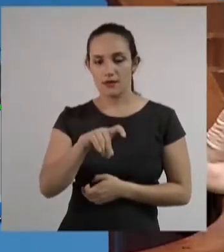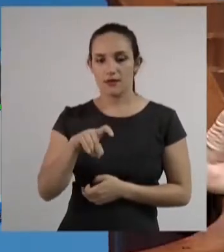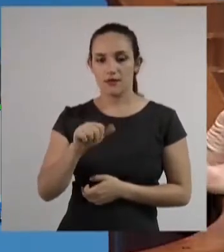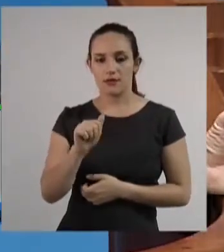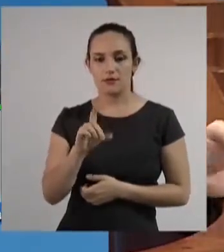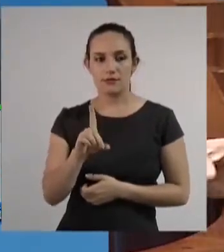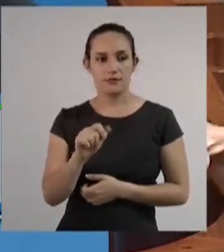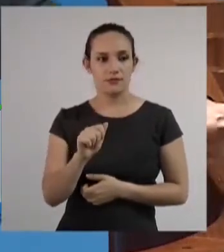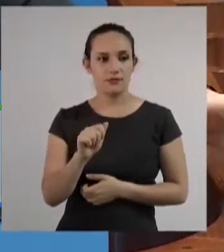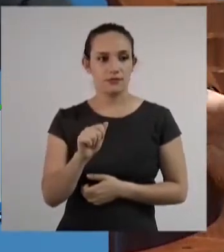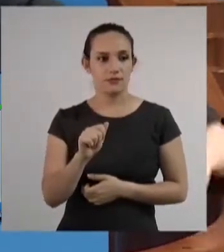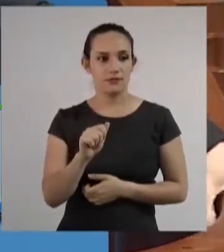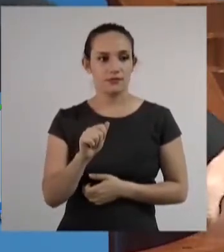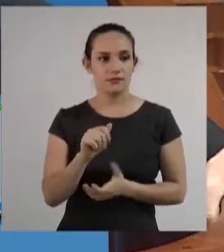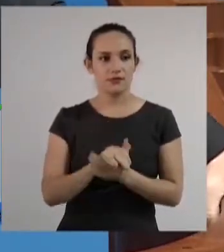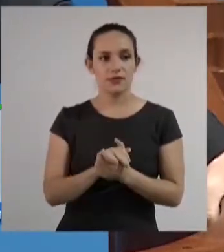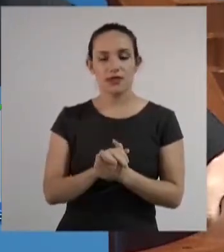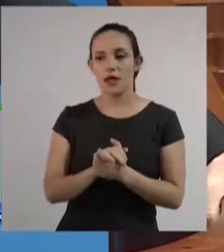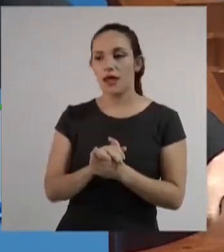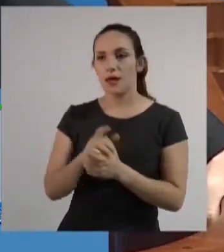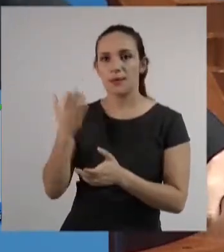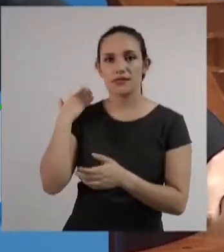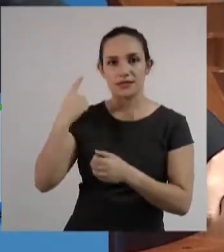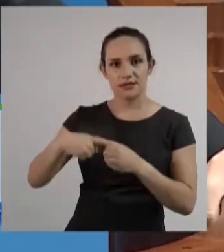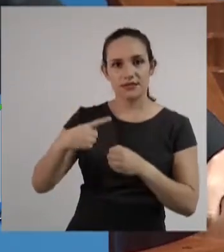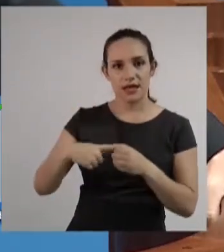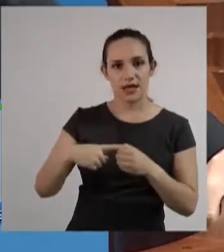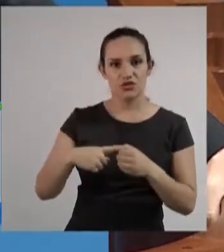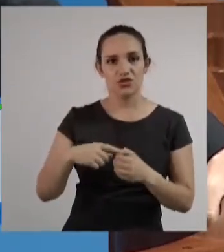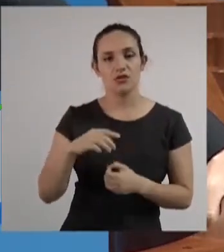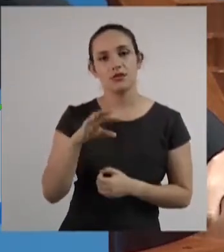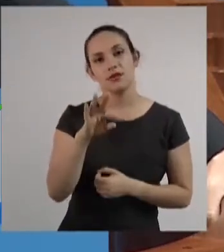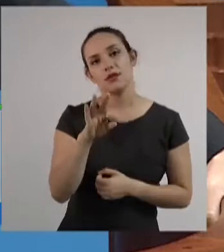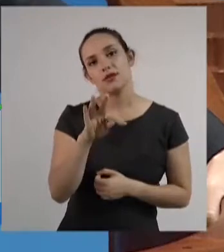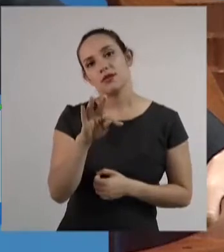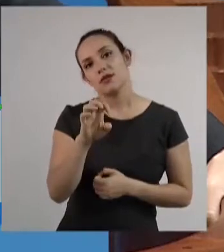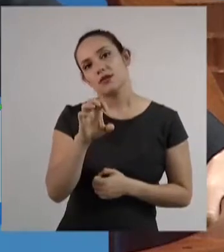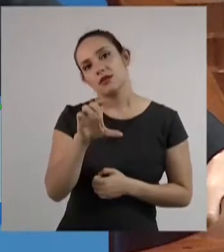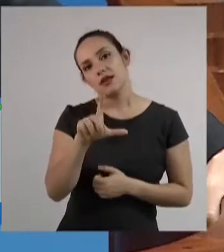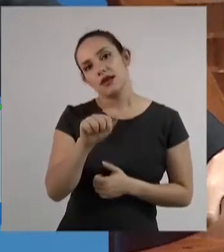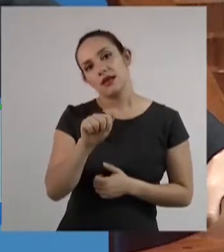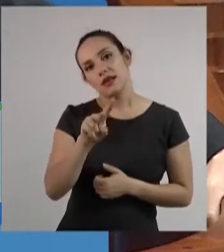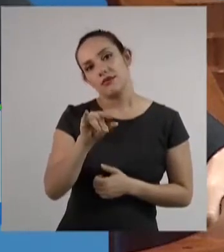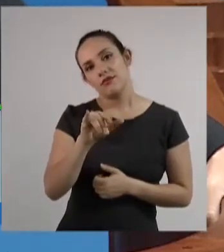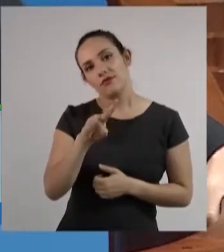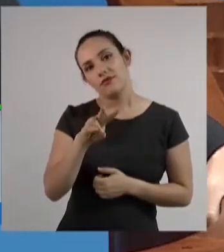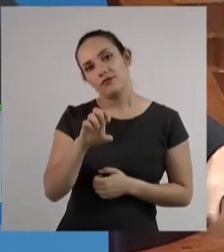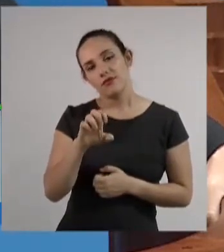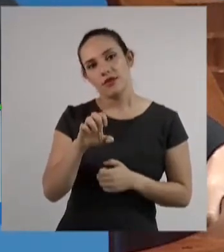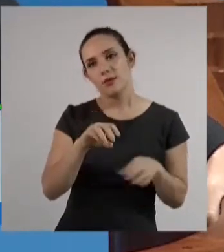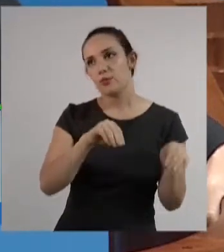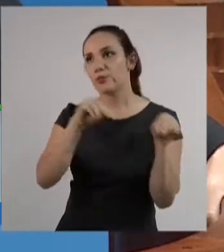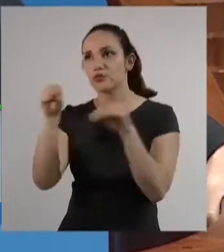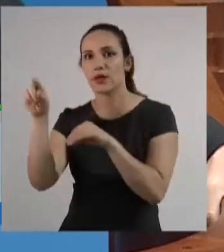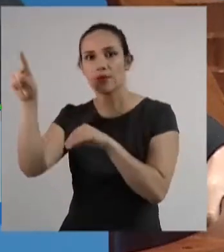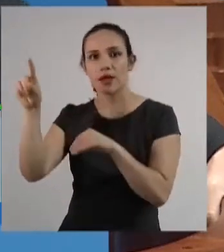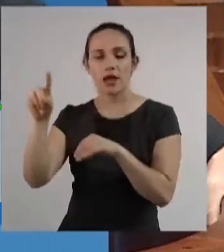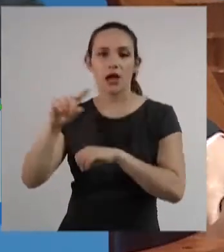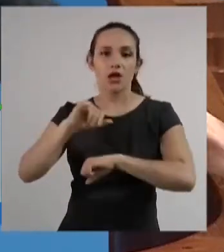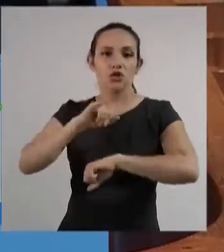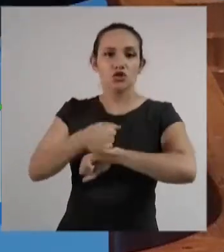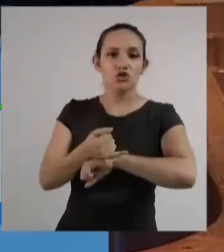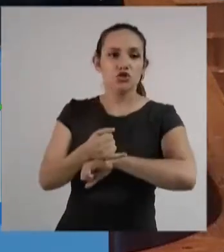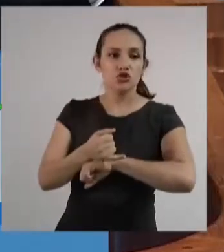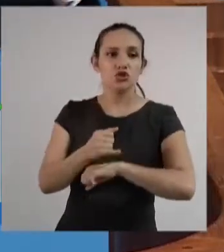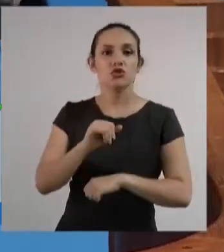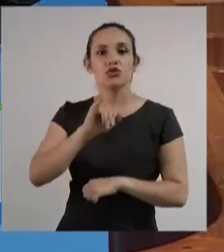Tel Aviv para Jerusalém. Eu pergunto, de onde que esse senhor tirou esse negócio para falar